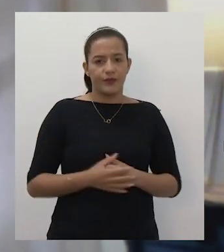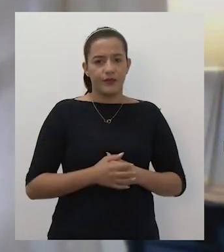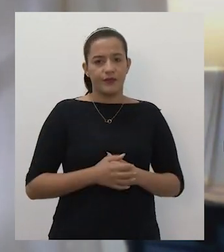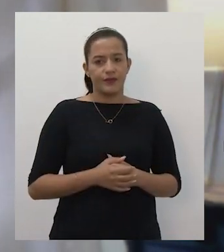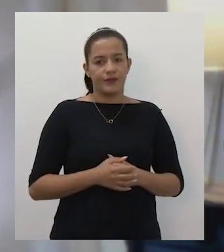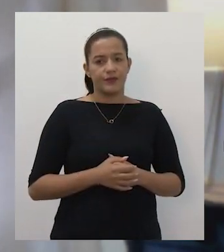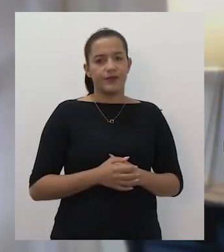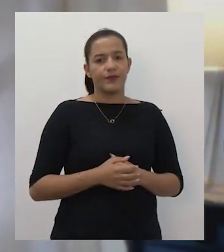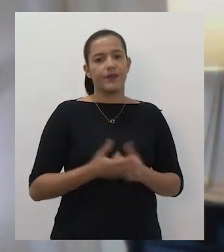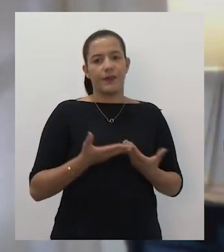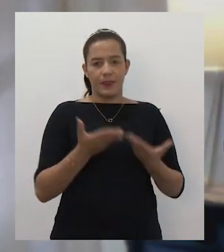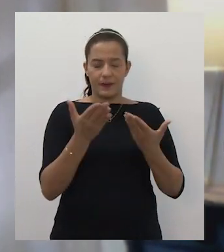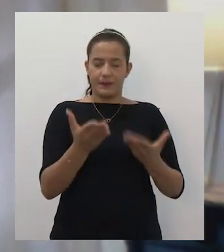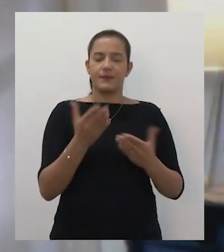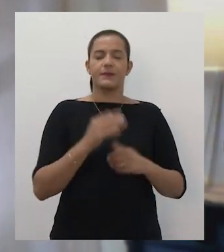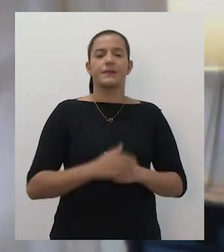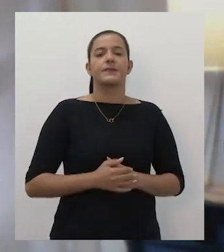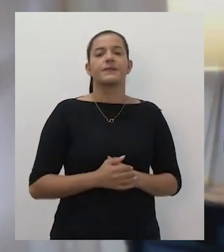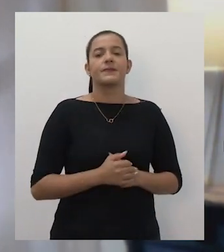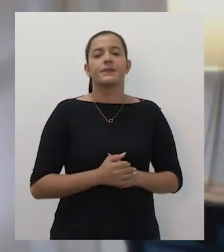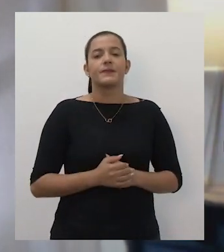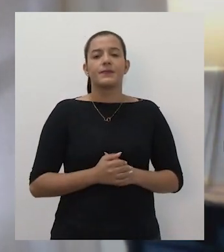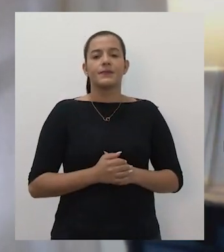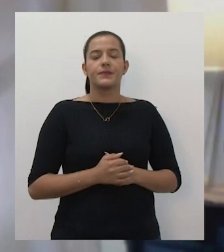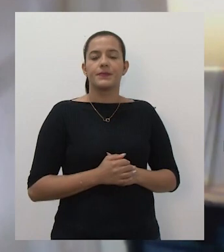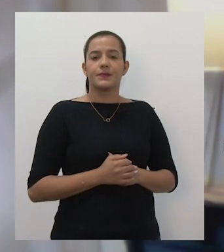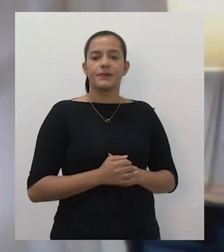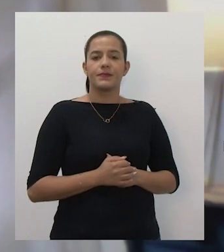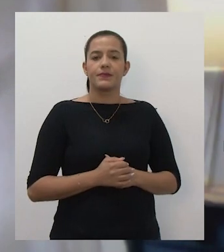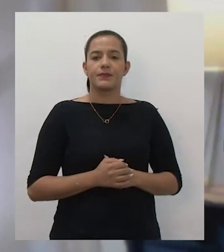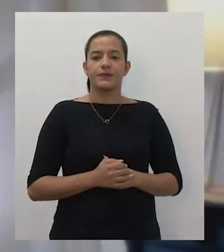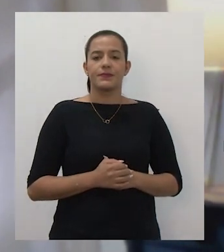novo? Passa a palavra.